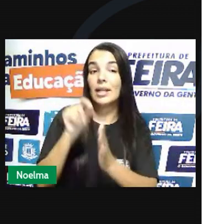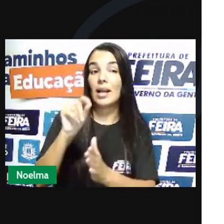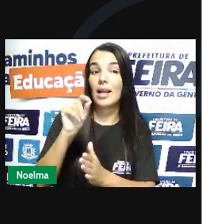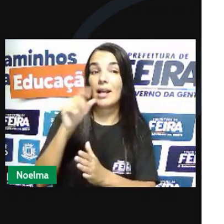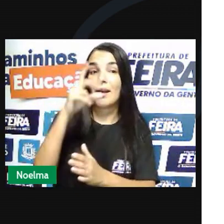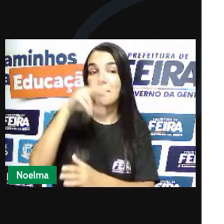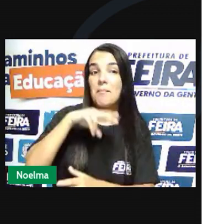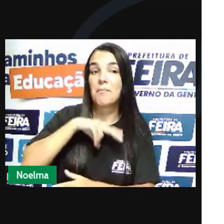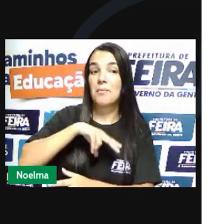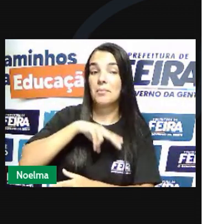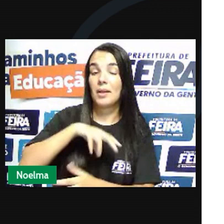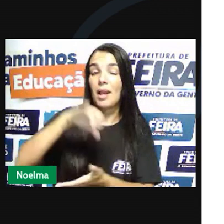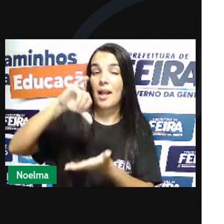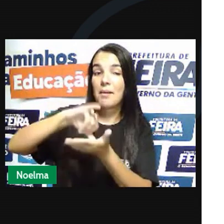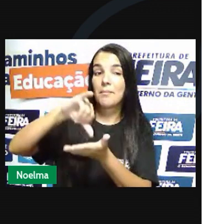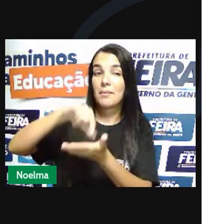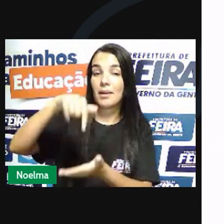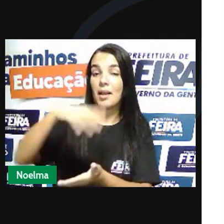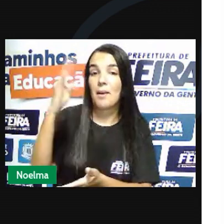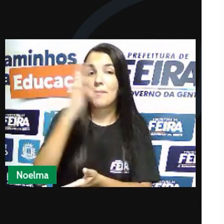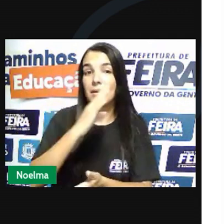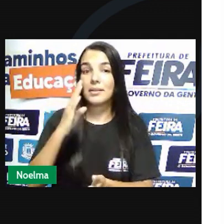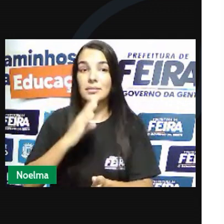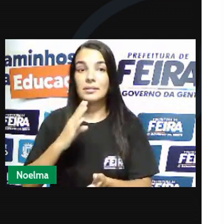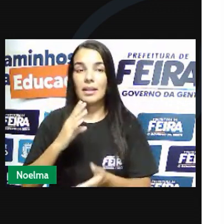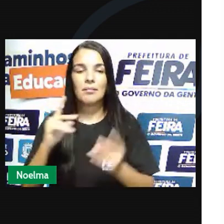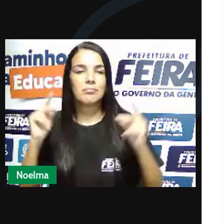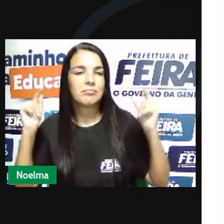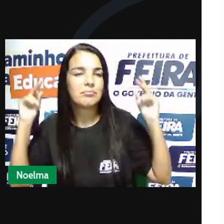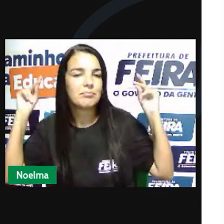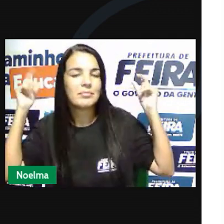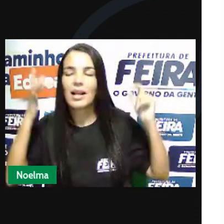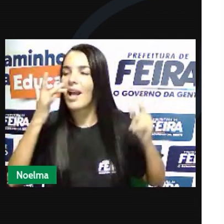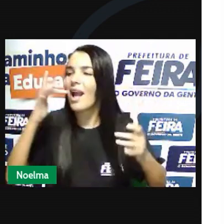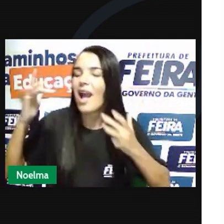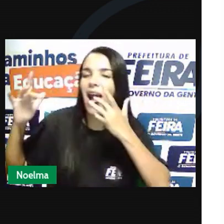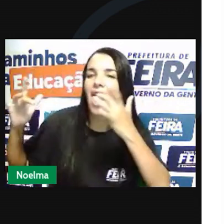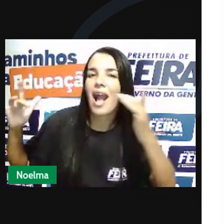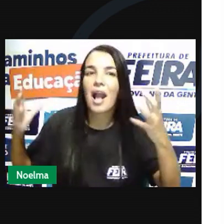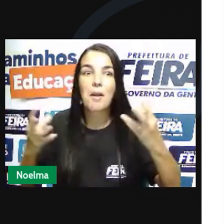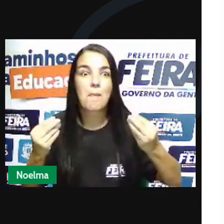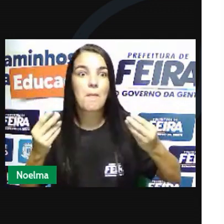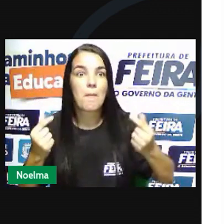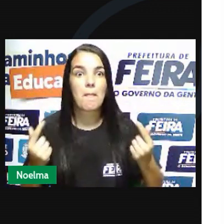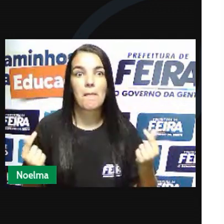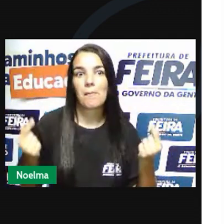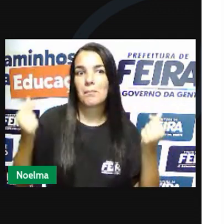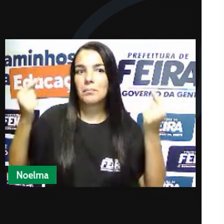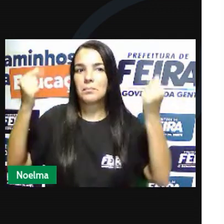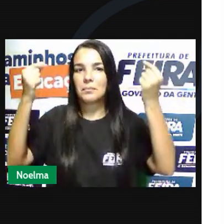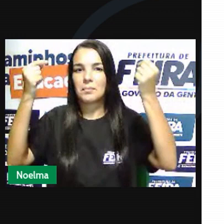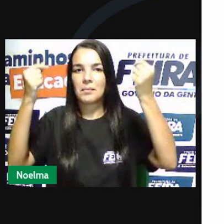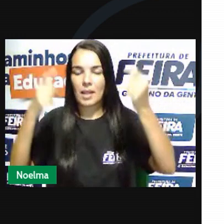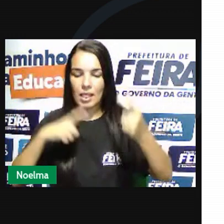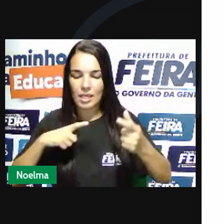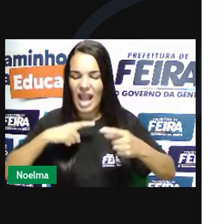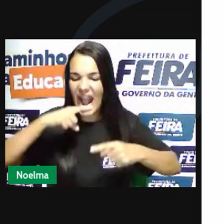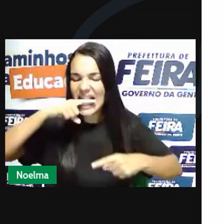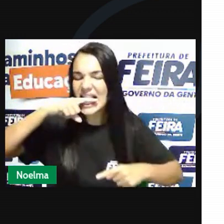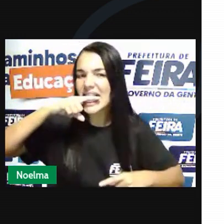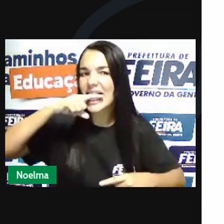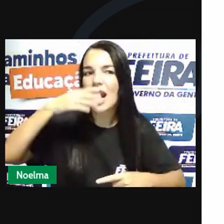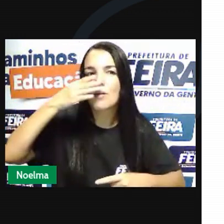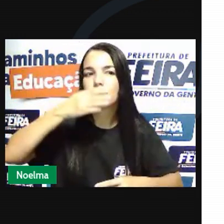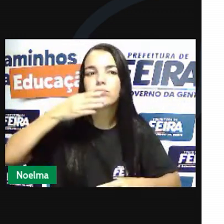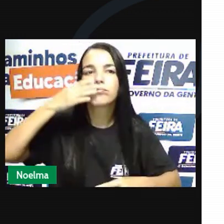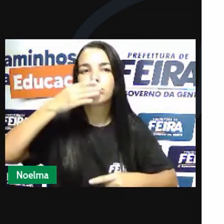do Brasil. Tempo da mineração em que o ouro era potência e o cultivo da